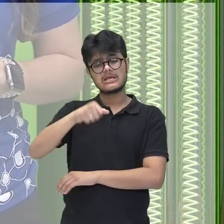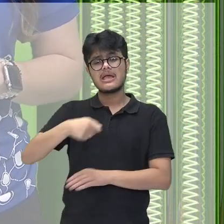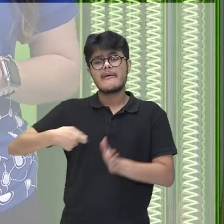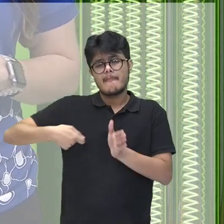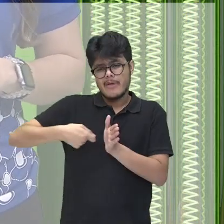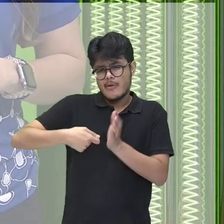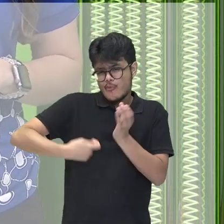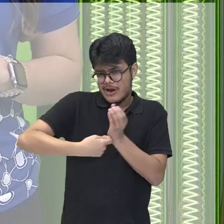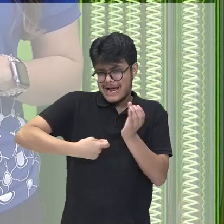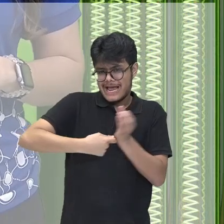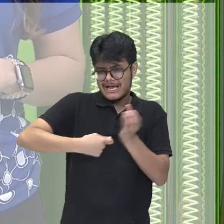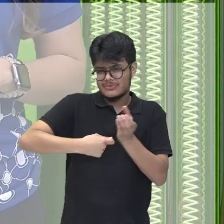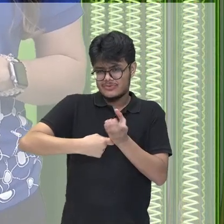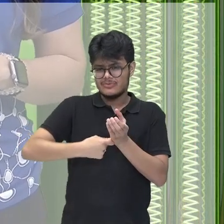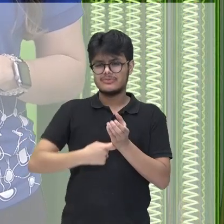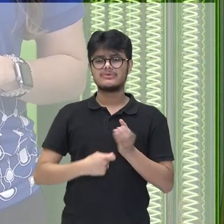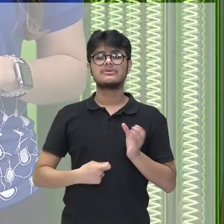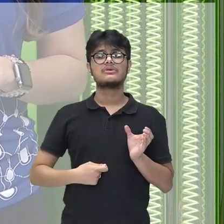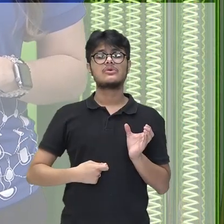ter esses postos